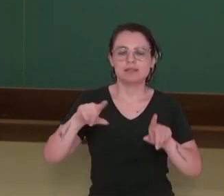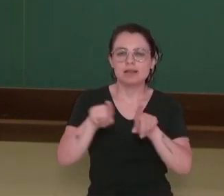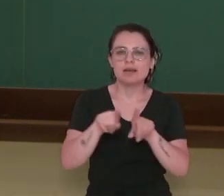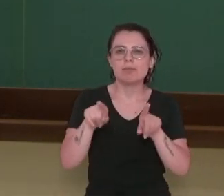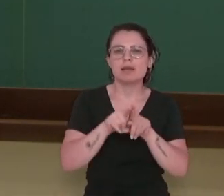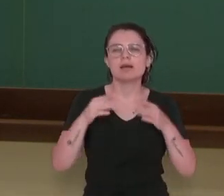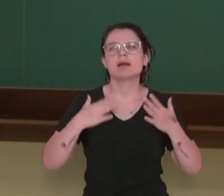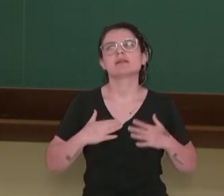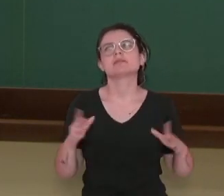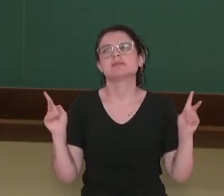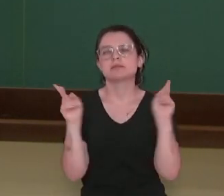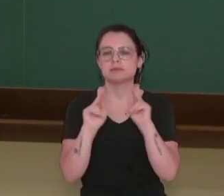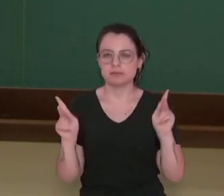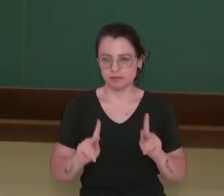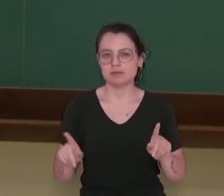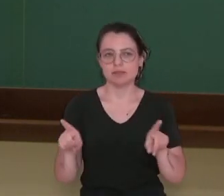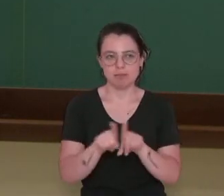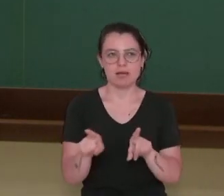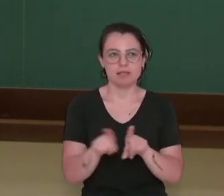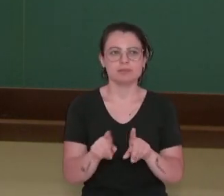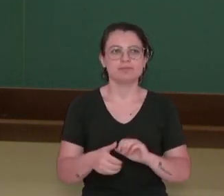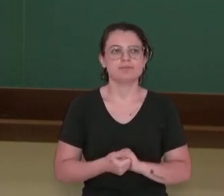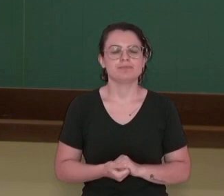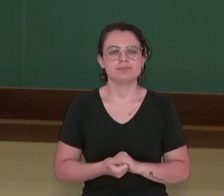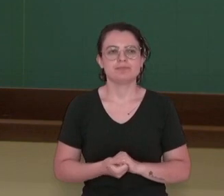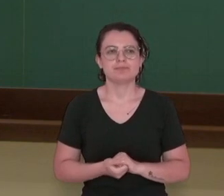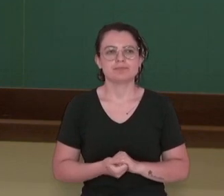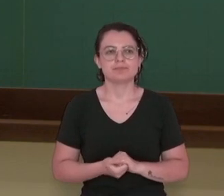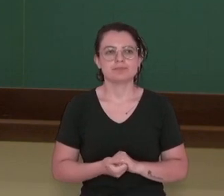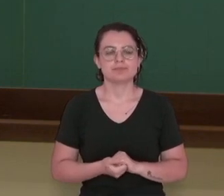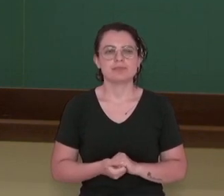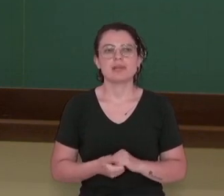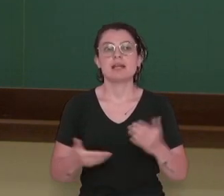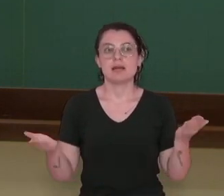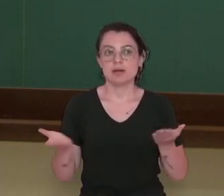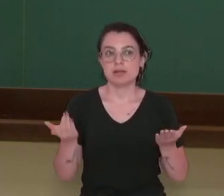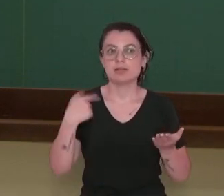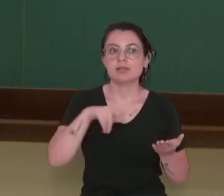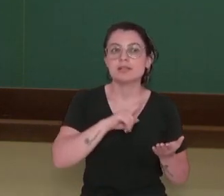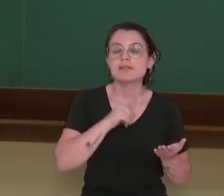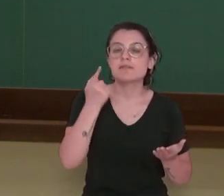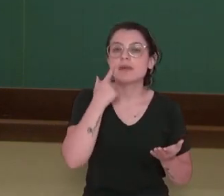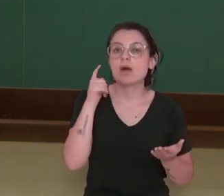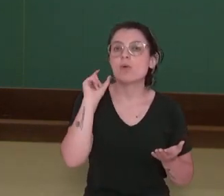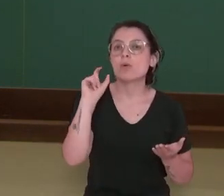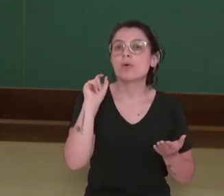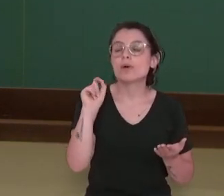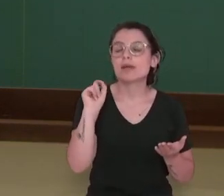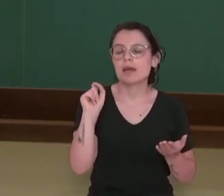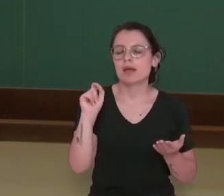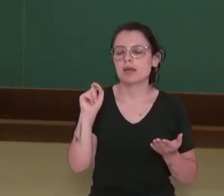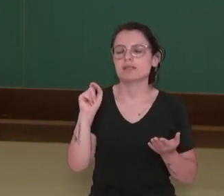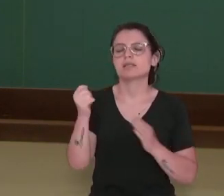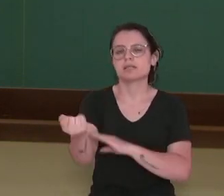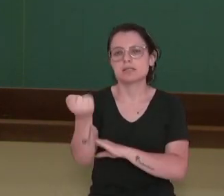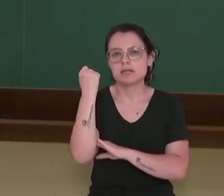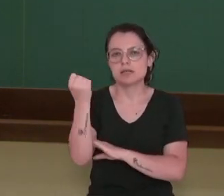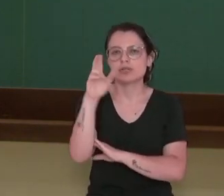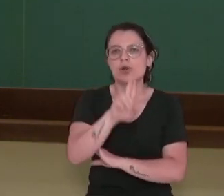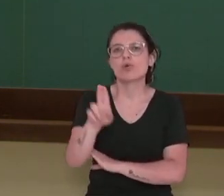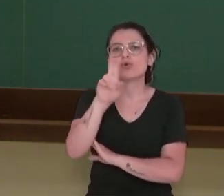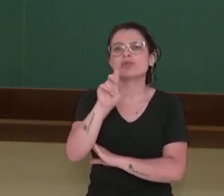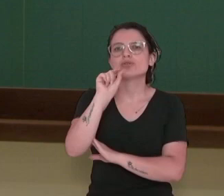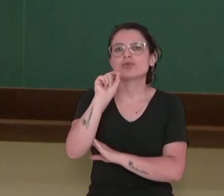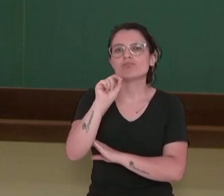do relaxamento. E agora as ginásticas que utilizam dos equipamentos, né? A